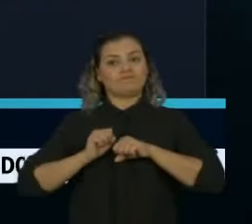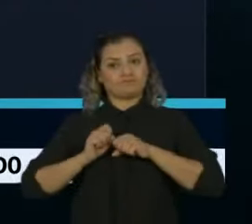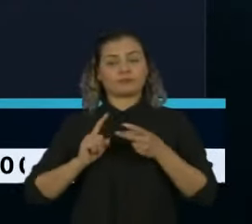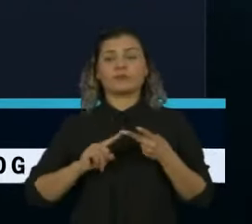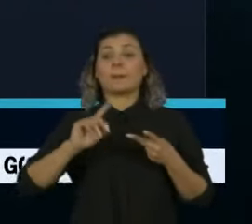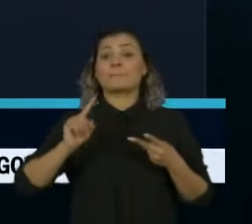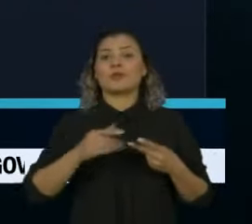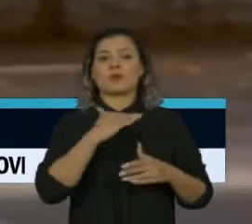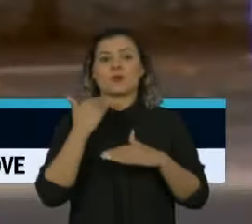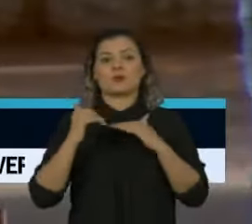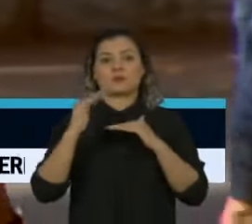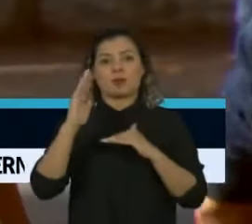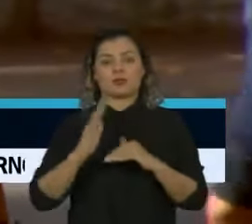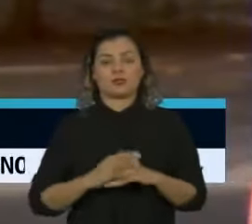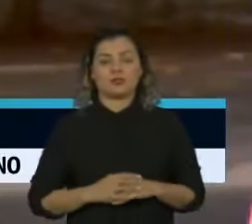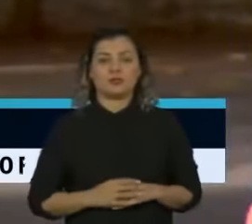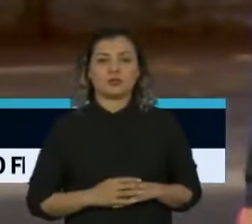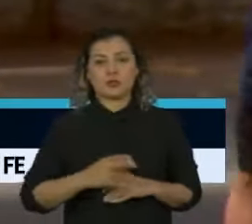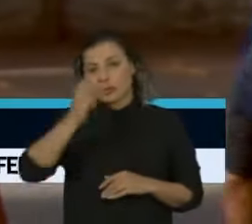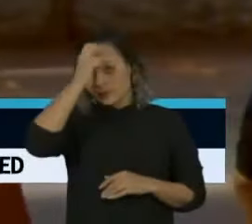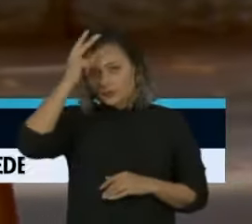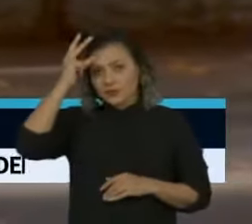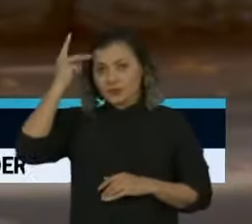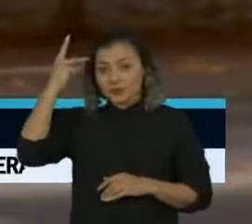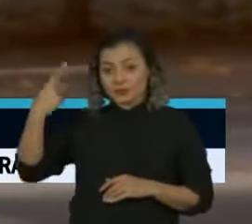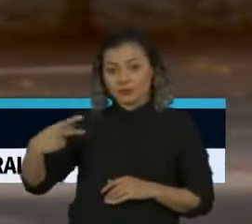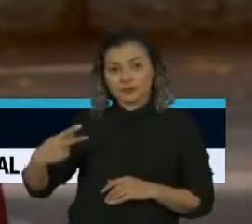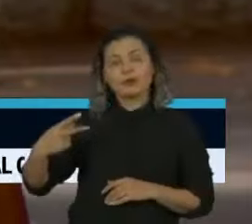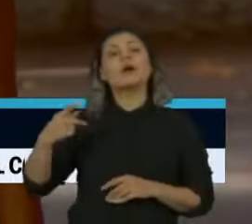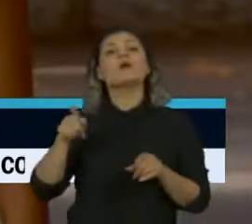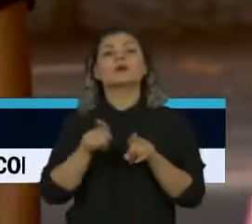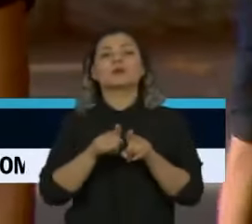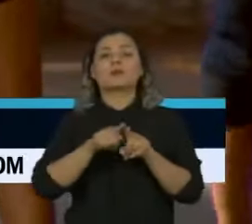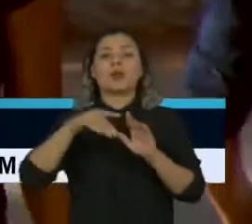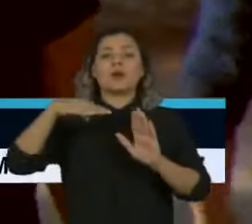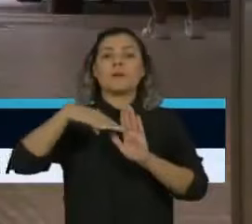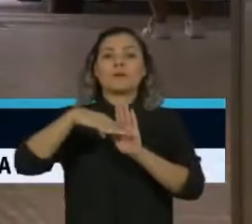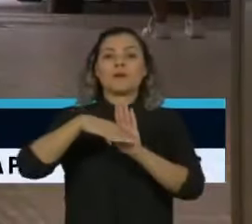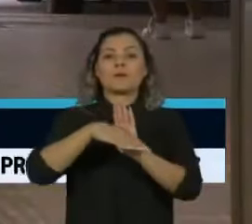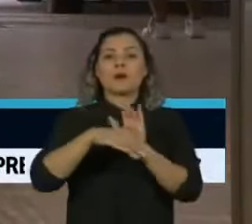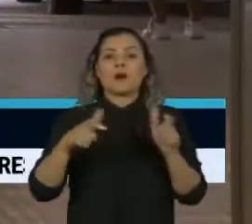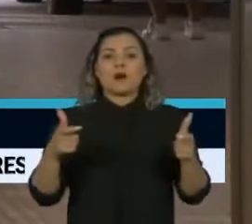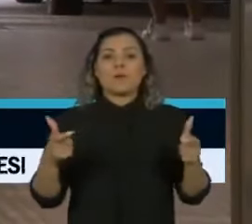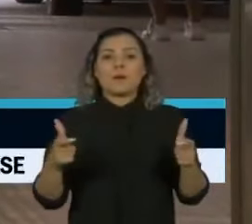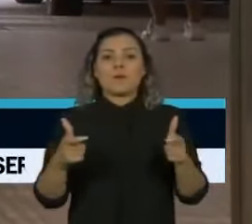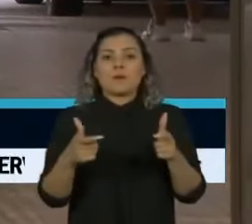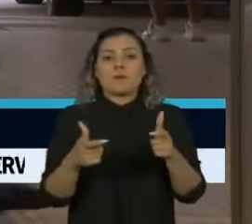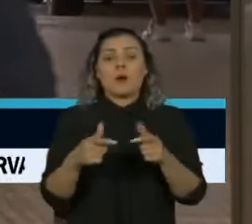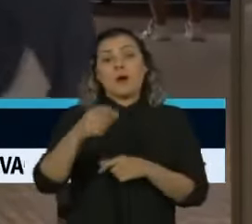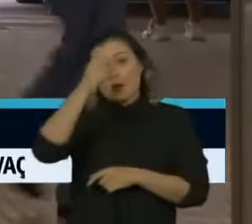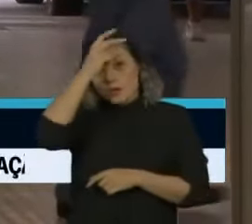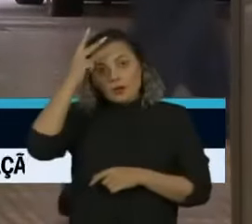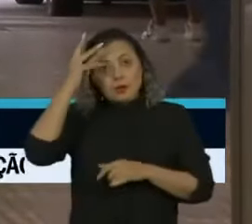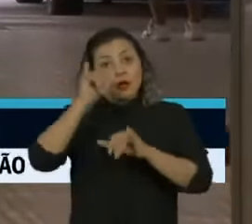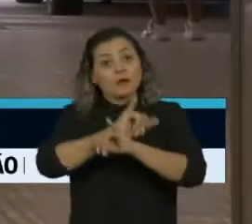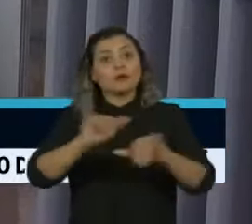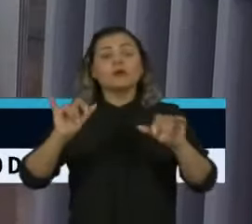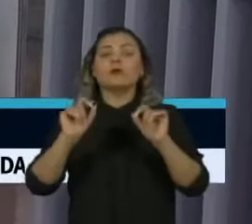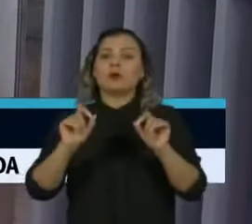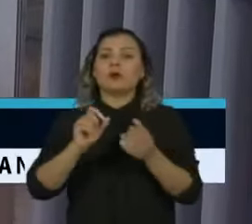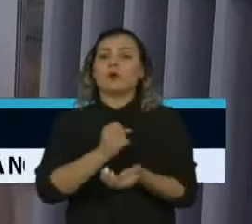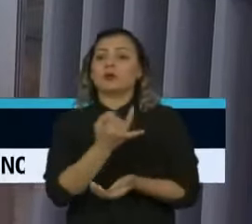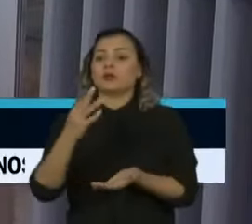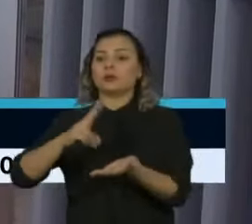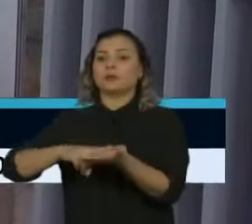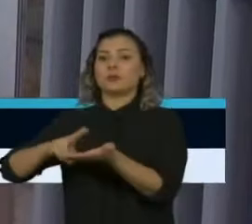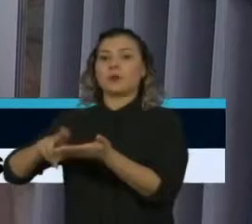de 1.000 mortes. O município de São Paulo está em fase de declínio da pandemia. A prefeitura anunciou que a taxa de ocupação de